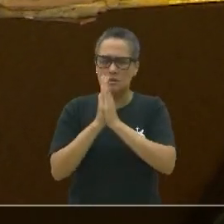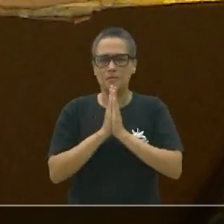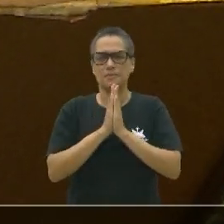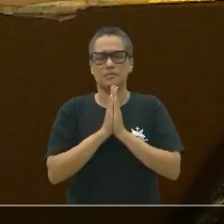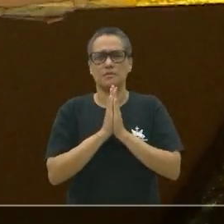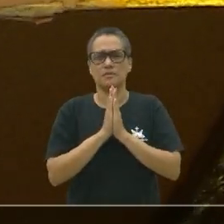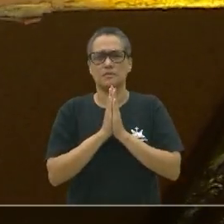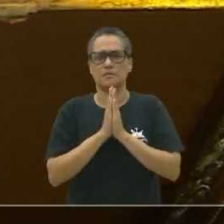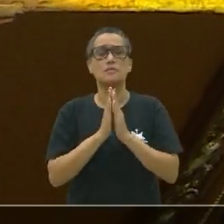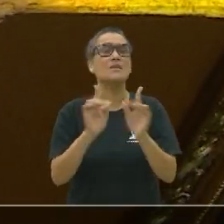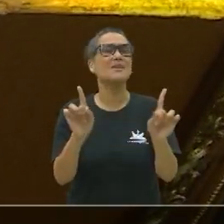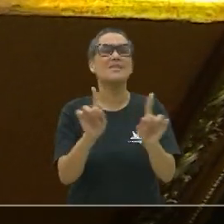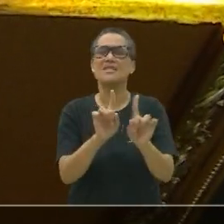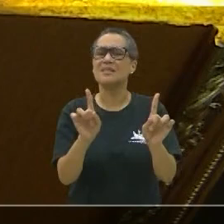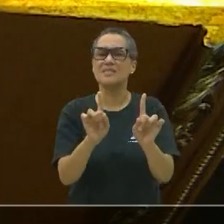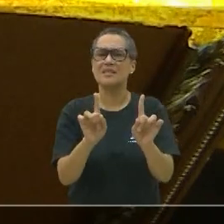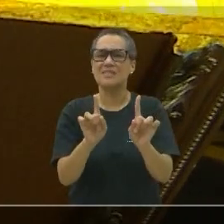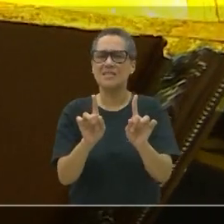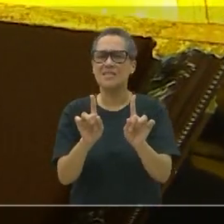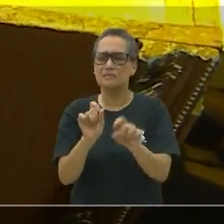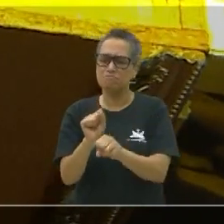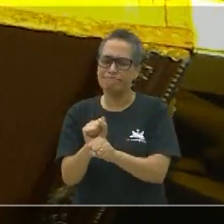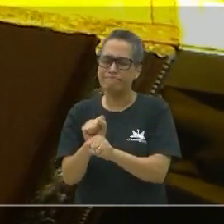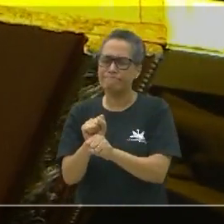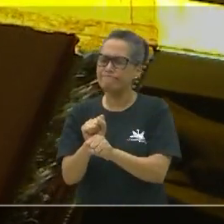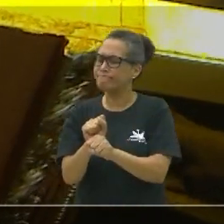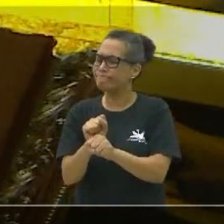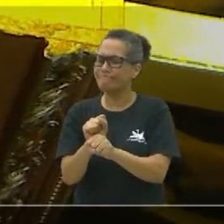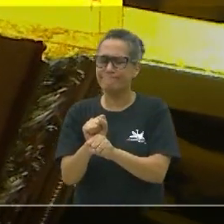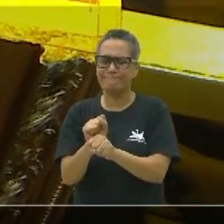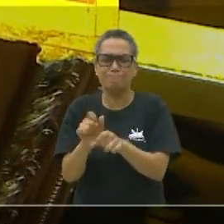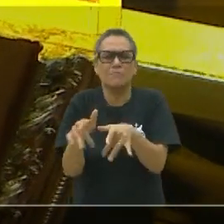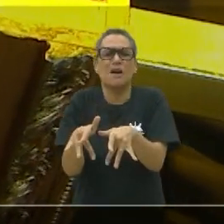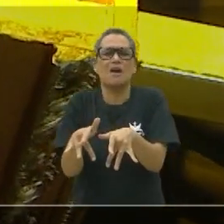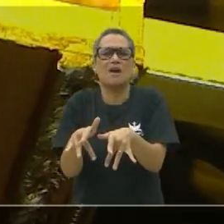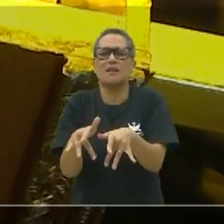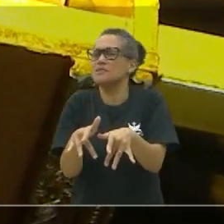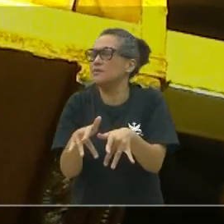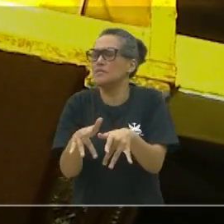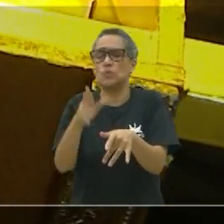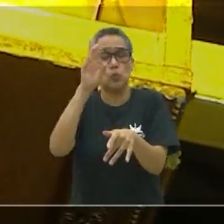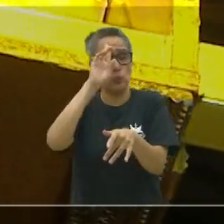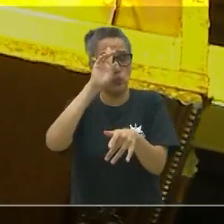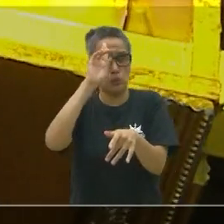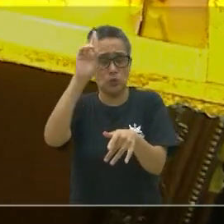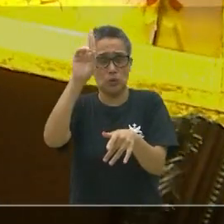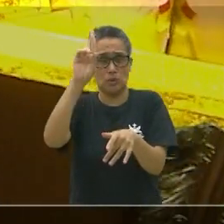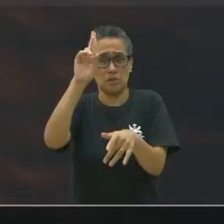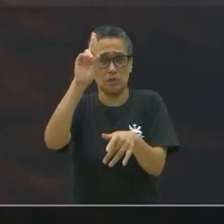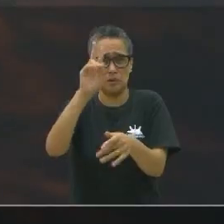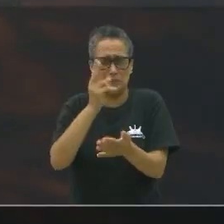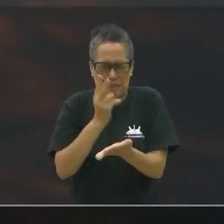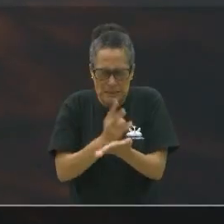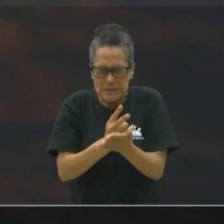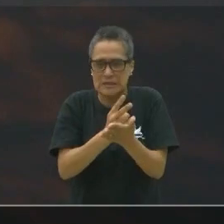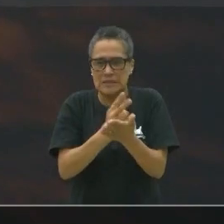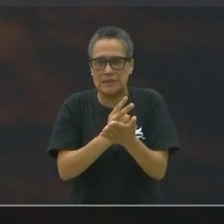Não desista daquilo que o Senhor insiste no teu coração.